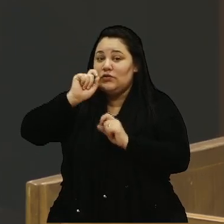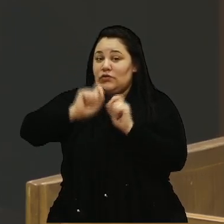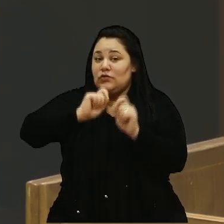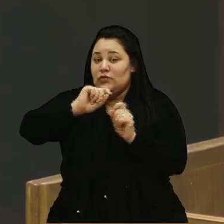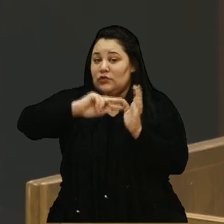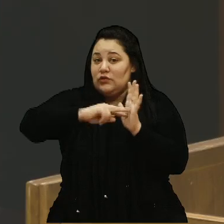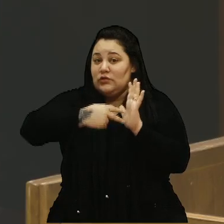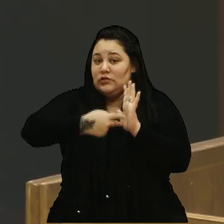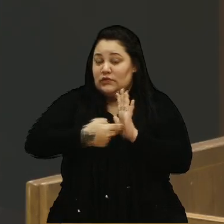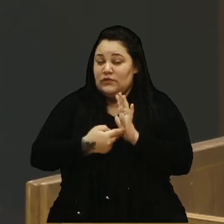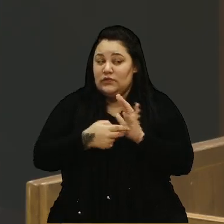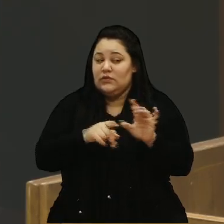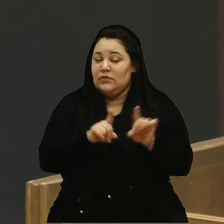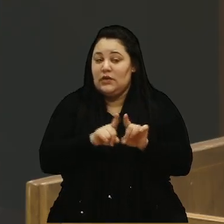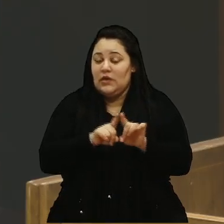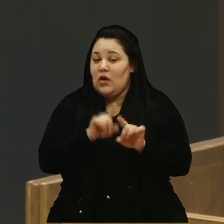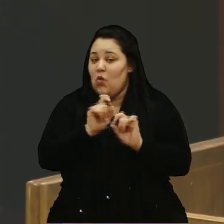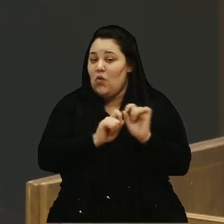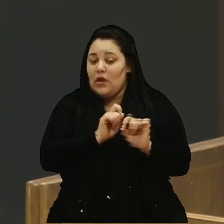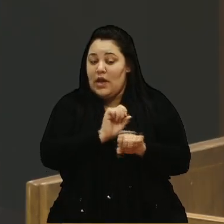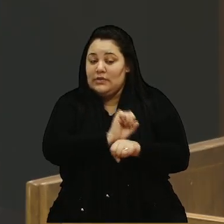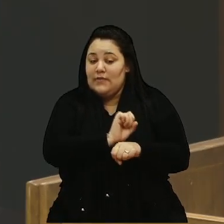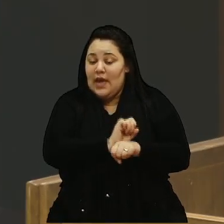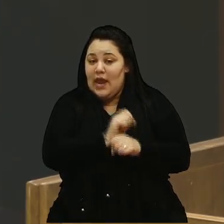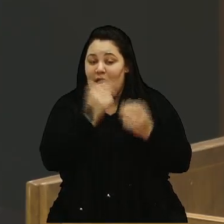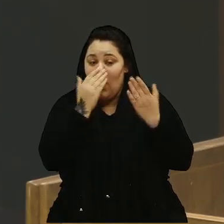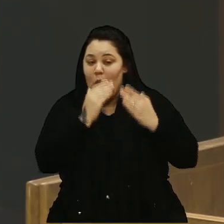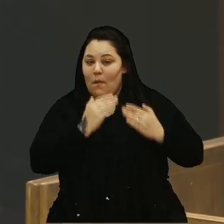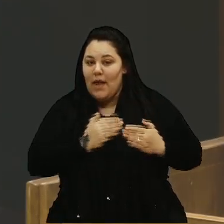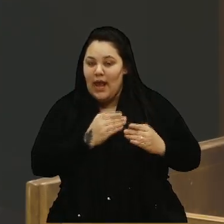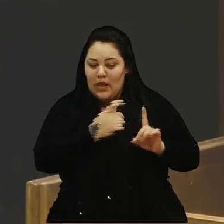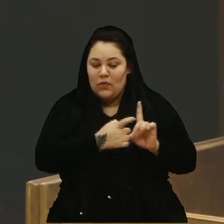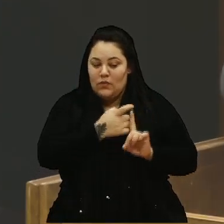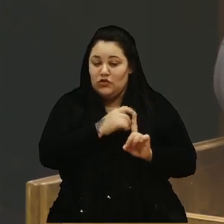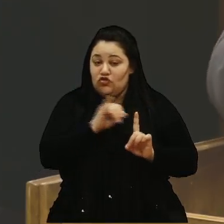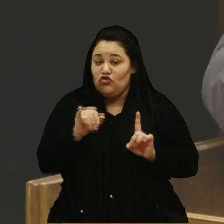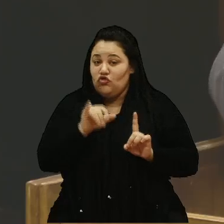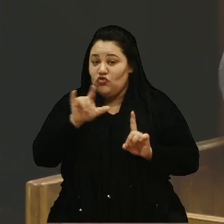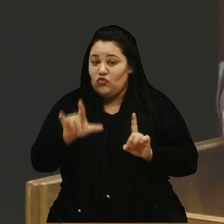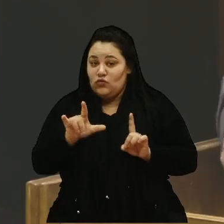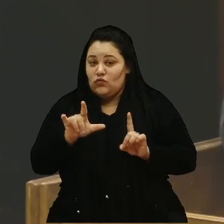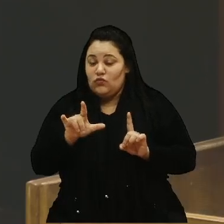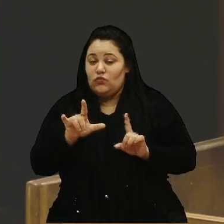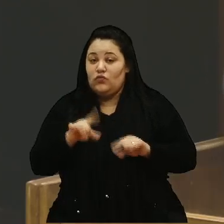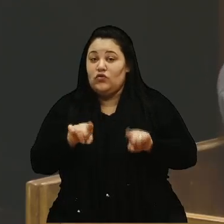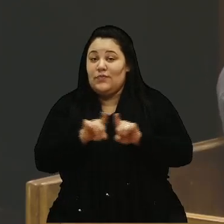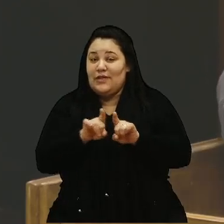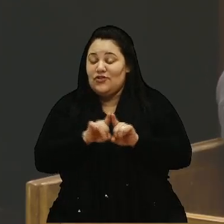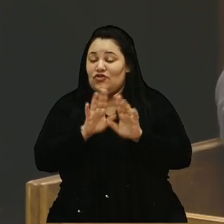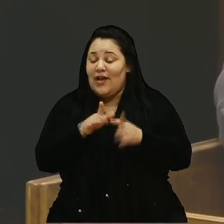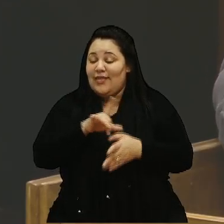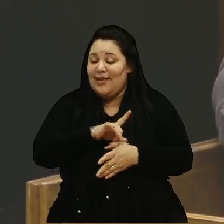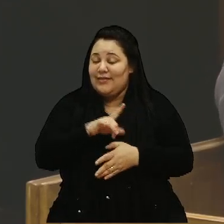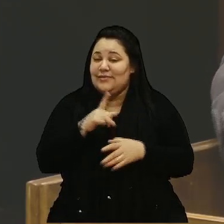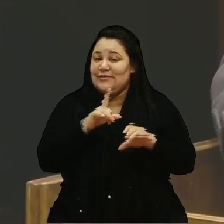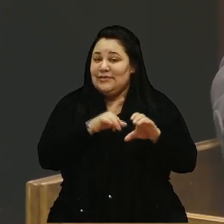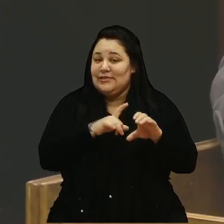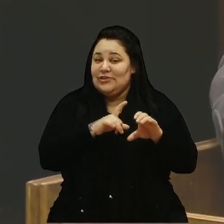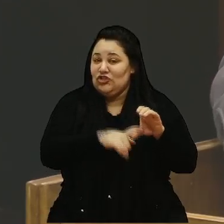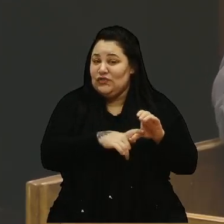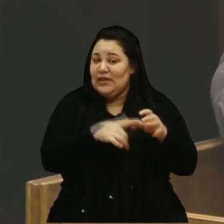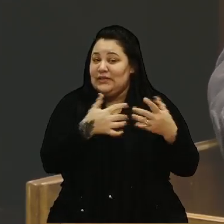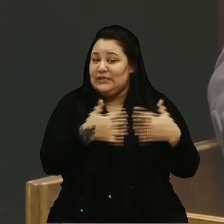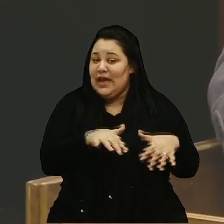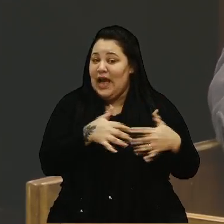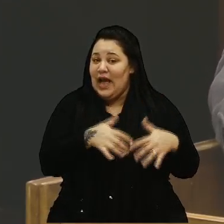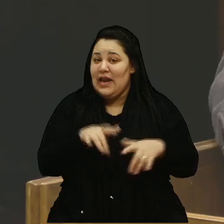de fato o aumento que se espera comparado ao mês de julho, que nós já estamos tendo uma conta aí elevada. Então, as pessoas estão